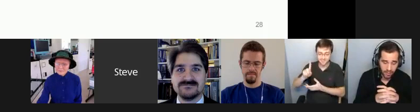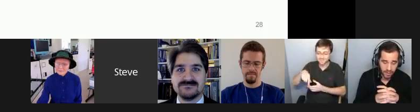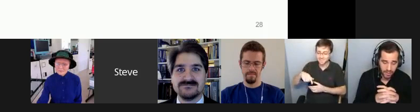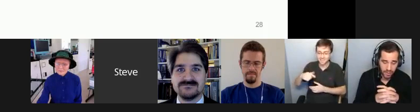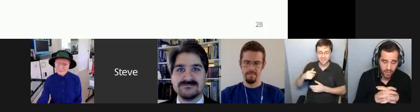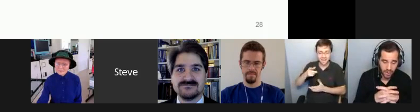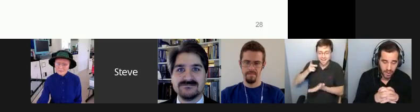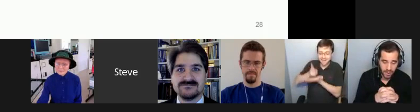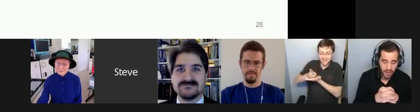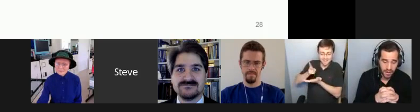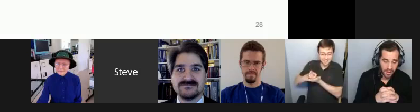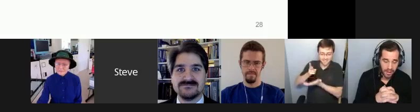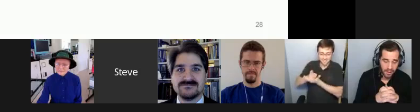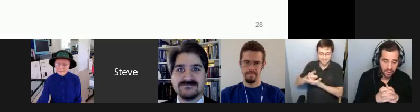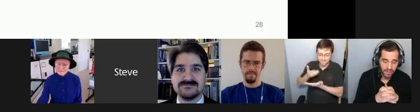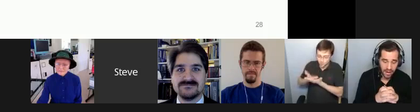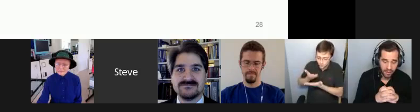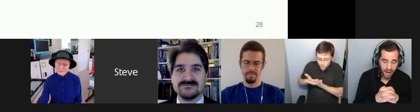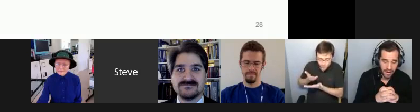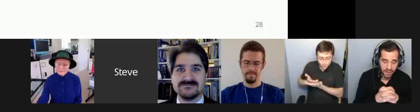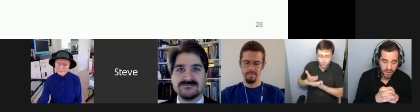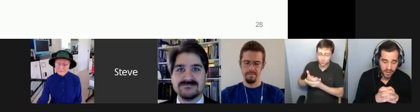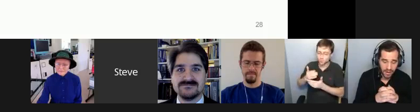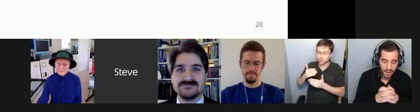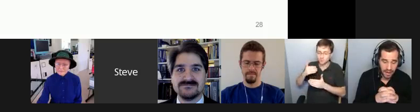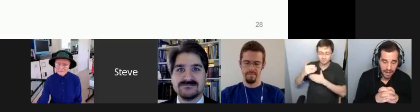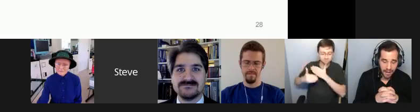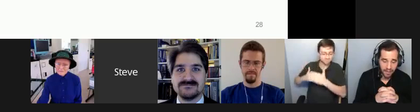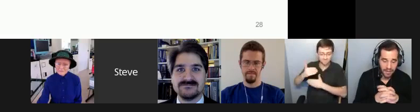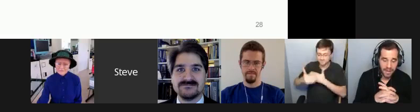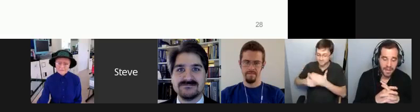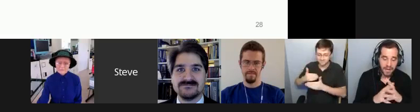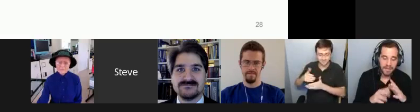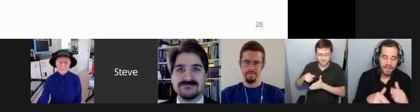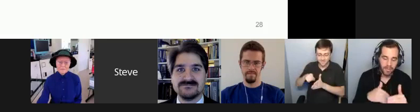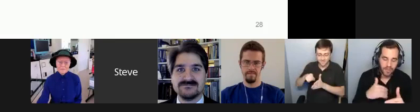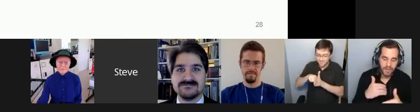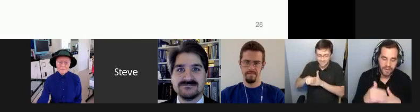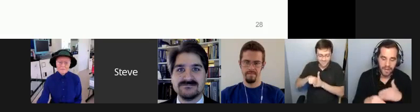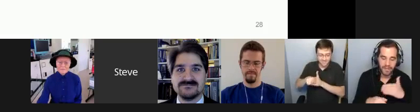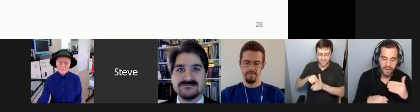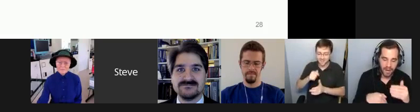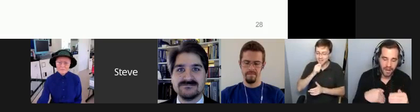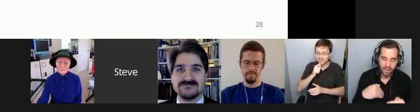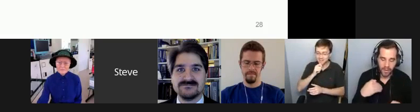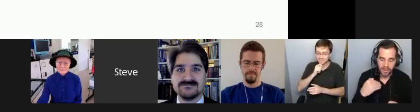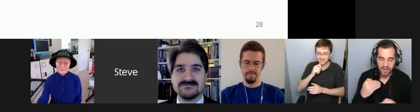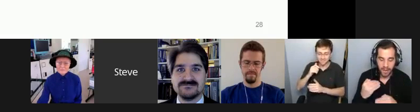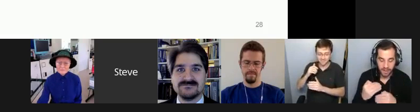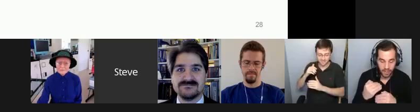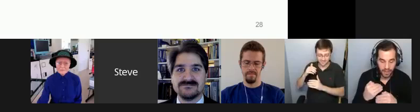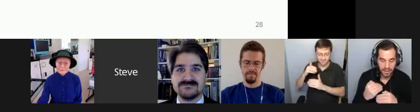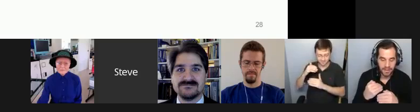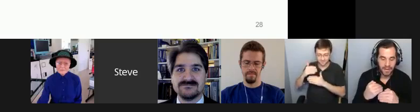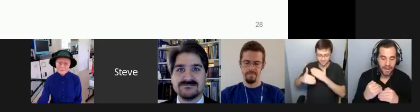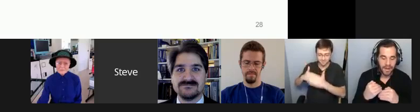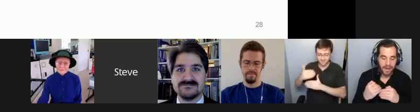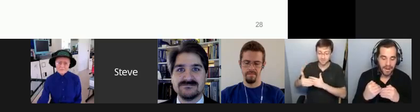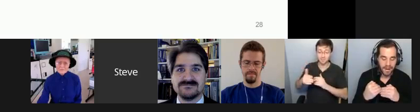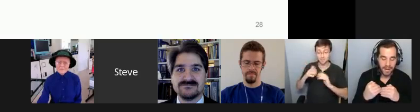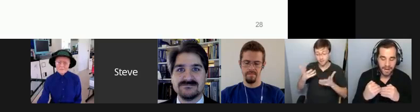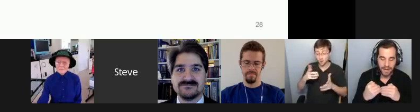uma língua sonora, e o signwriting, nós ainda estamos identificando estes